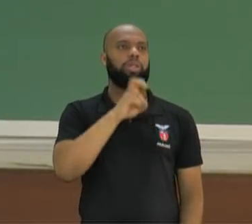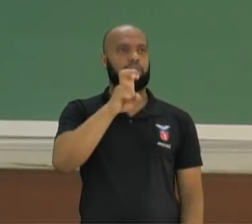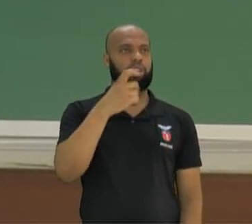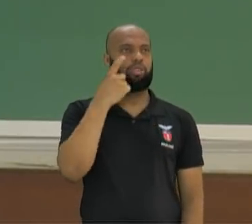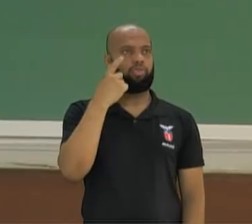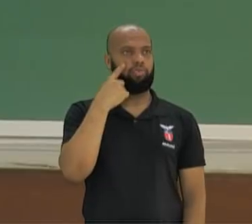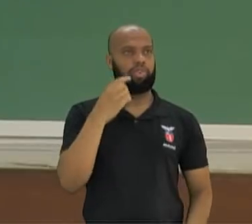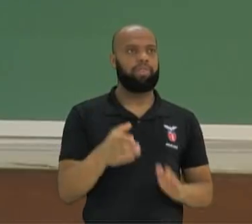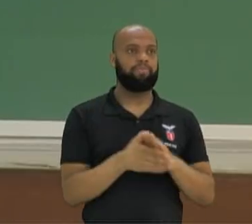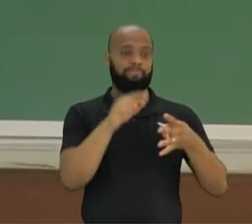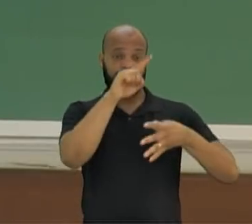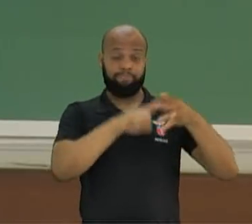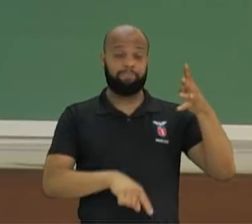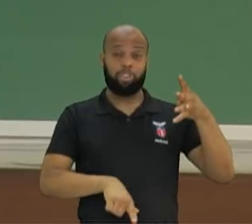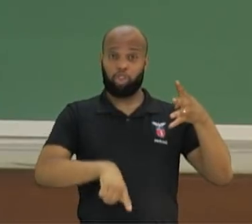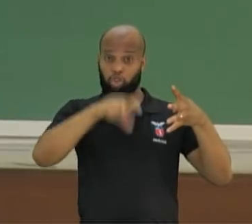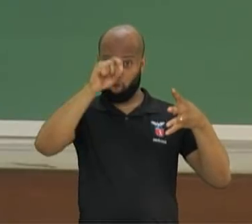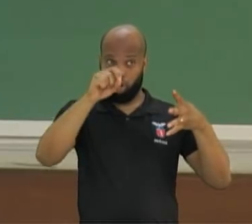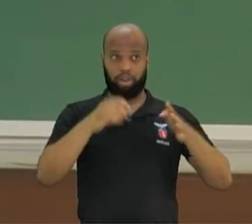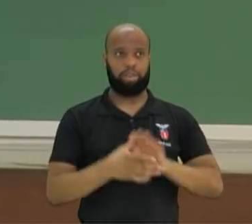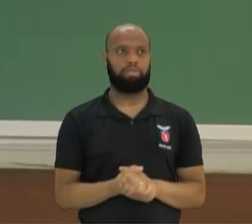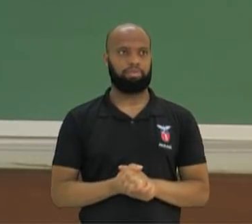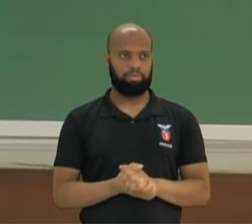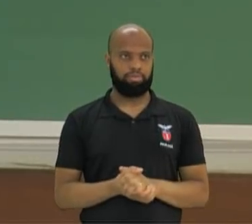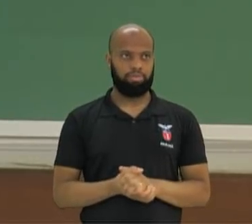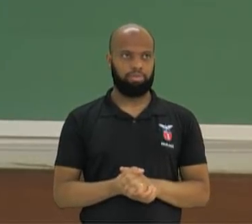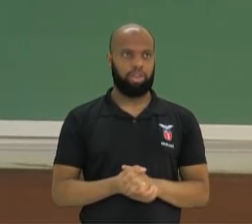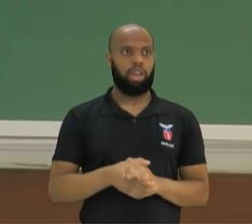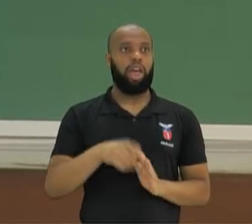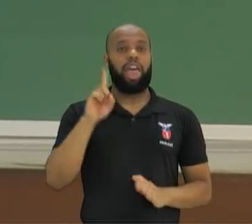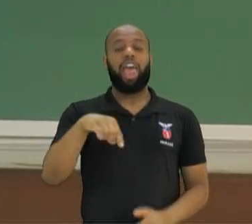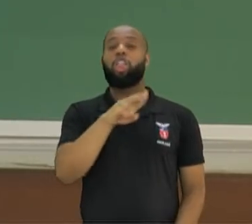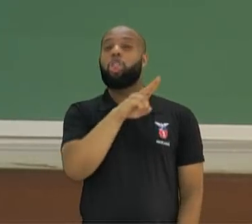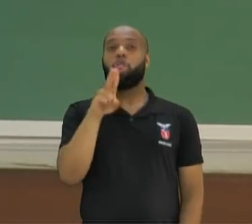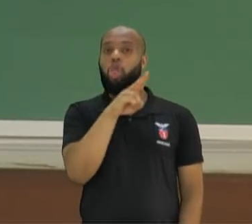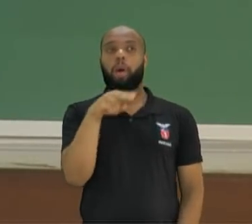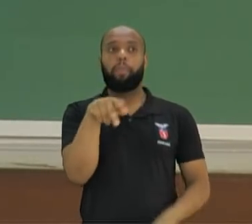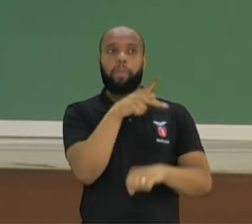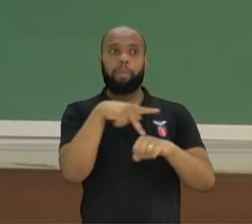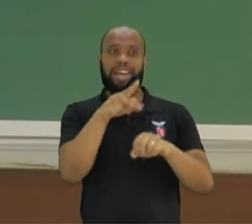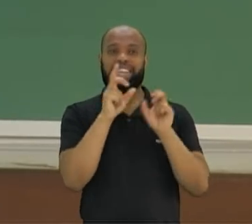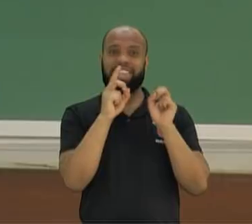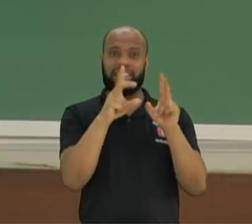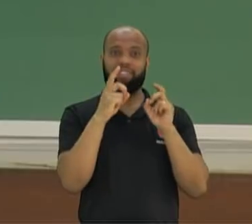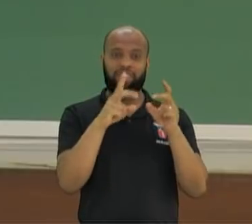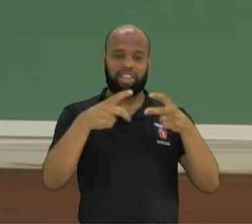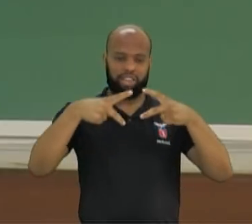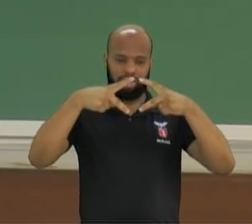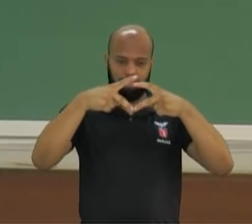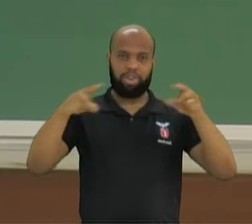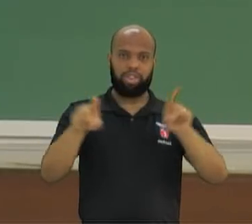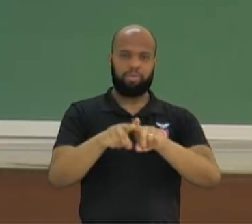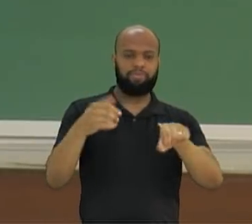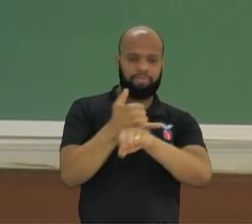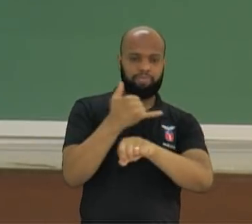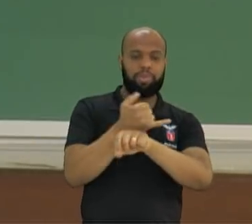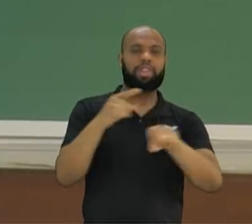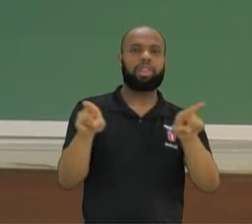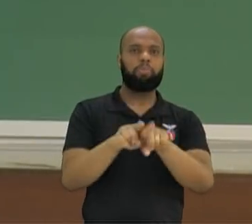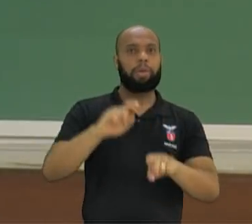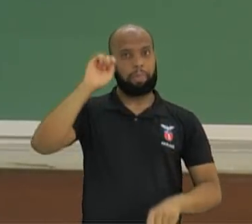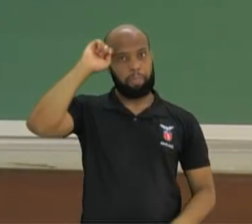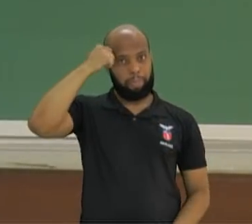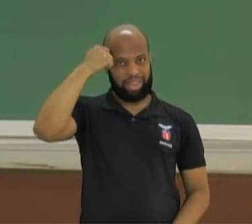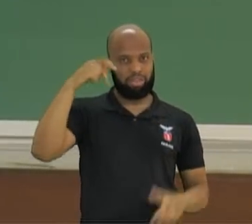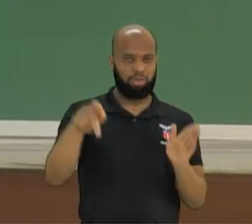à nossa quinta atividade, mais um questionário. É a maior exportadora mundial de diamantes, alumínio e de carvão. Que